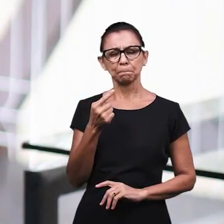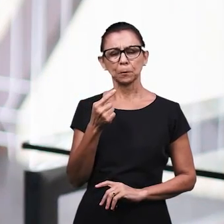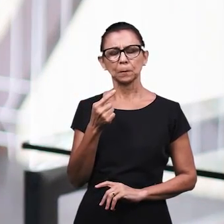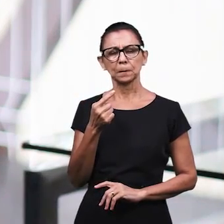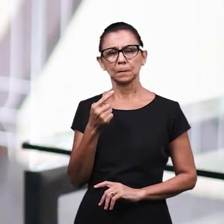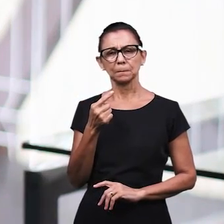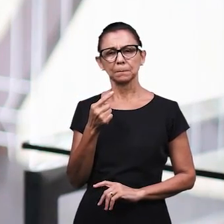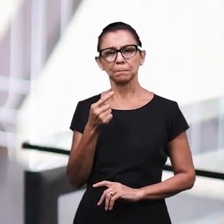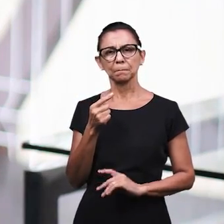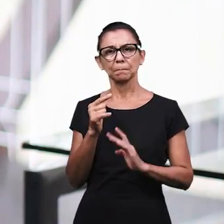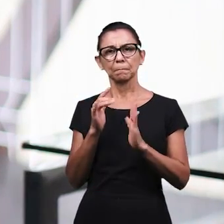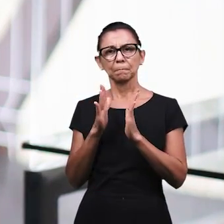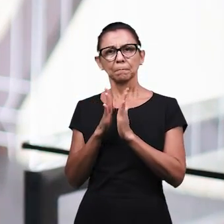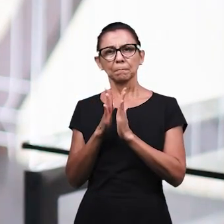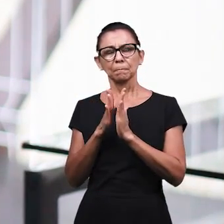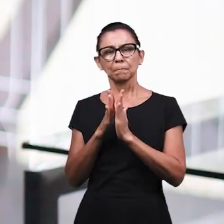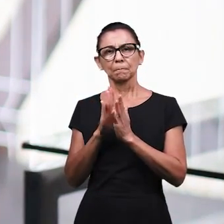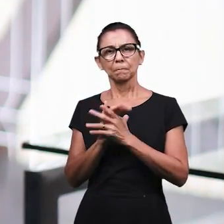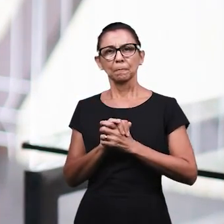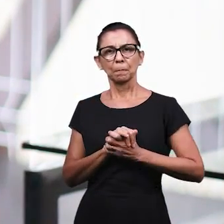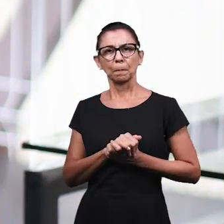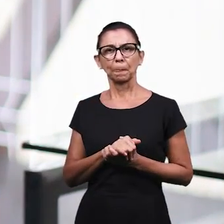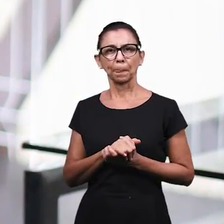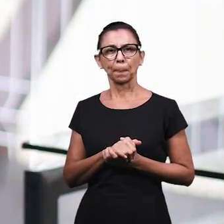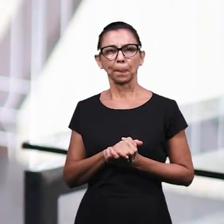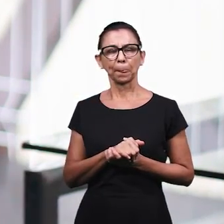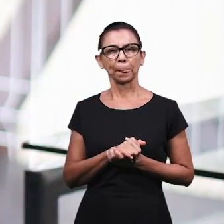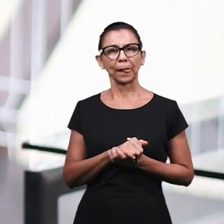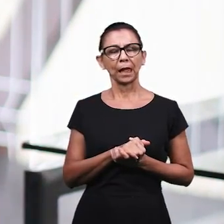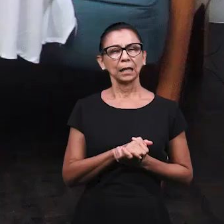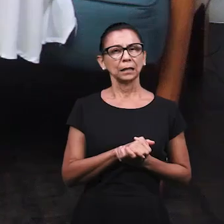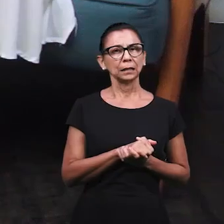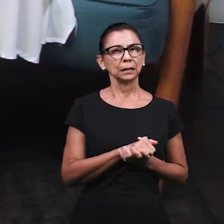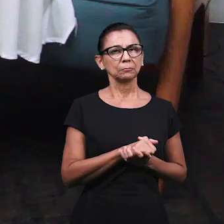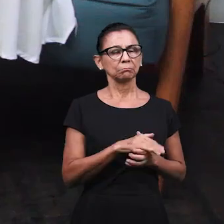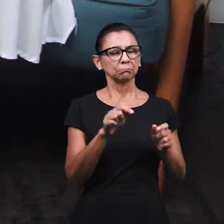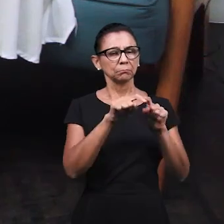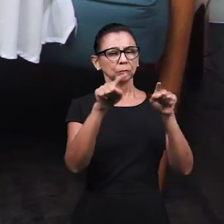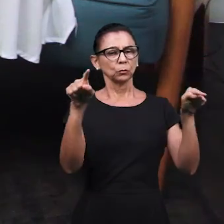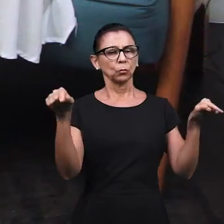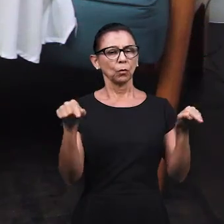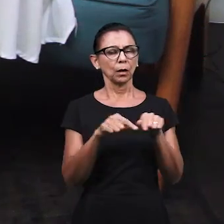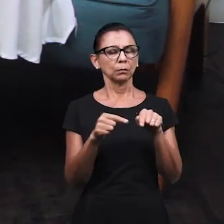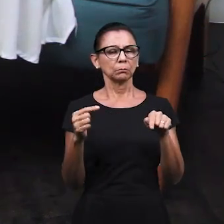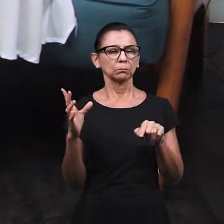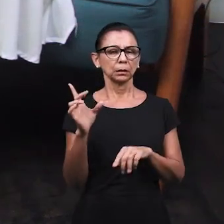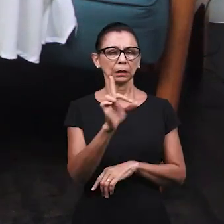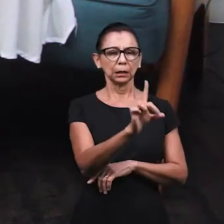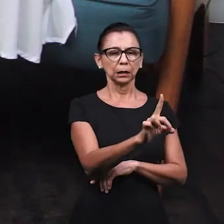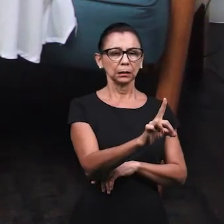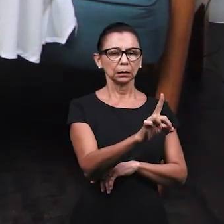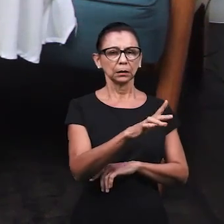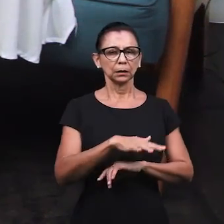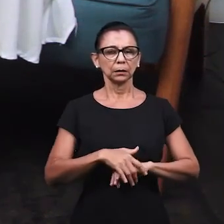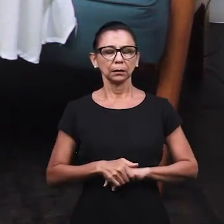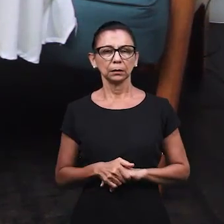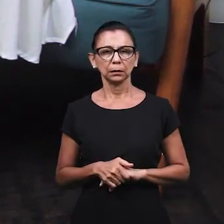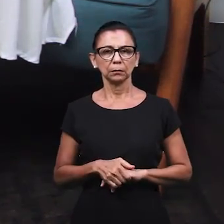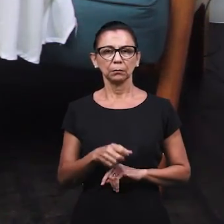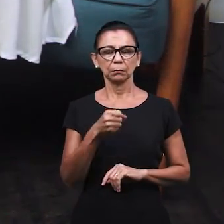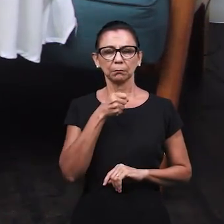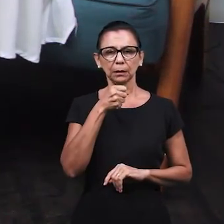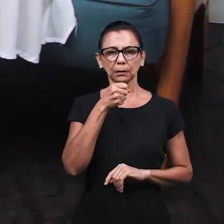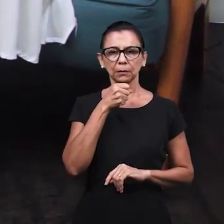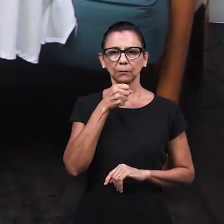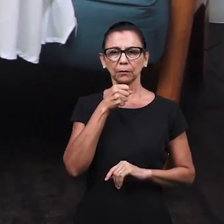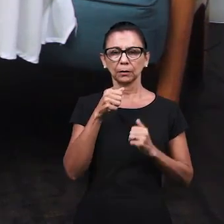que eu orei, depois que as minhas filhas falaram comigo, eu cheguei em casa, ou melhor, eu fui para o quarto, coloquei para gravar. E aí,